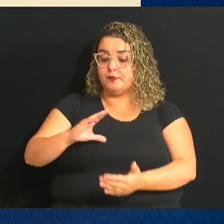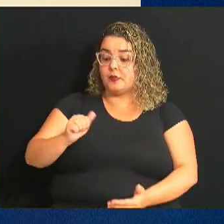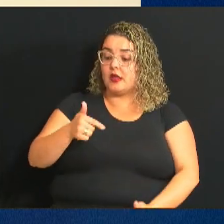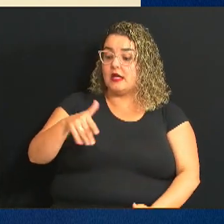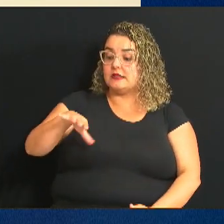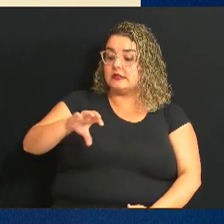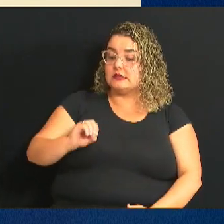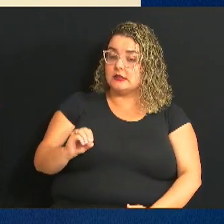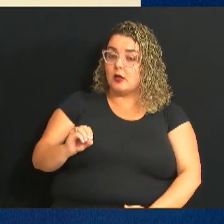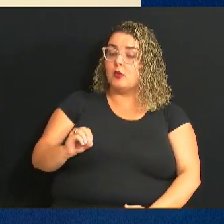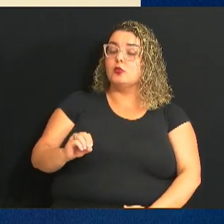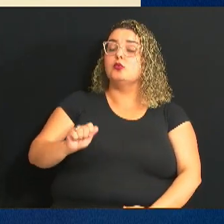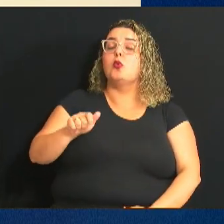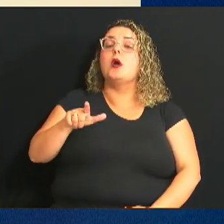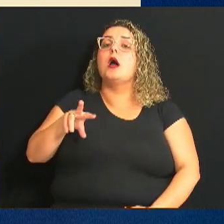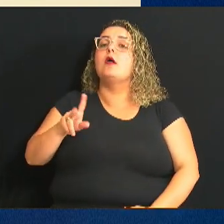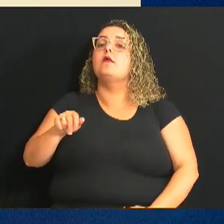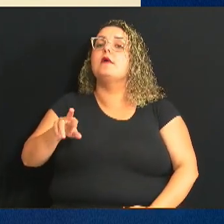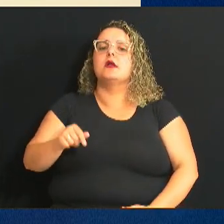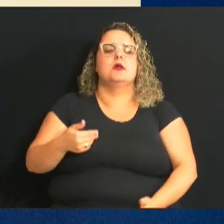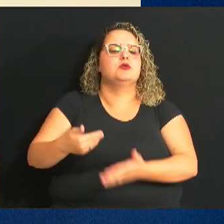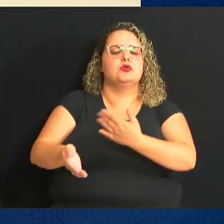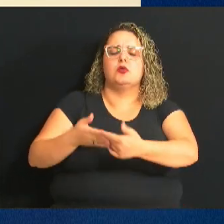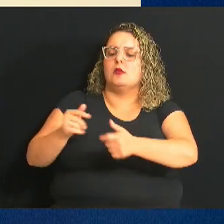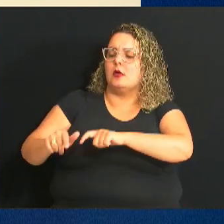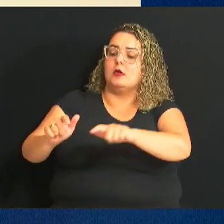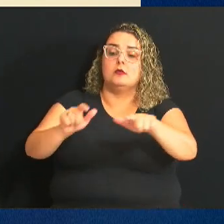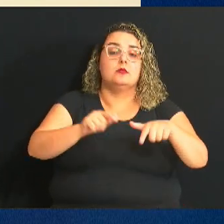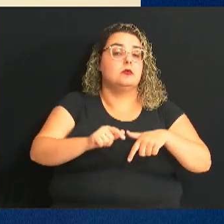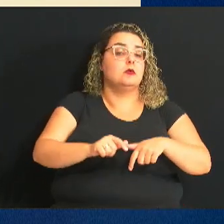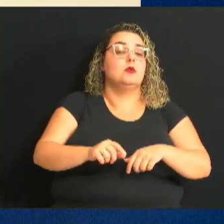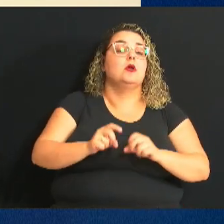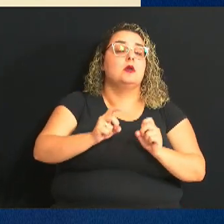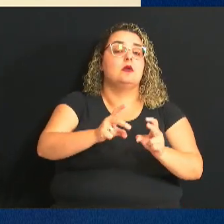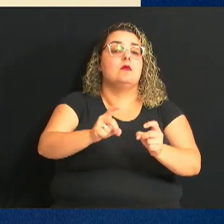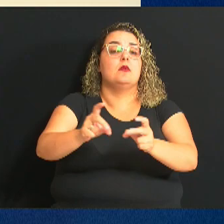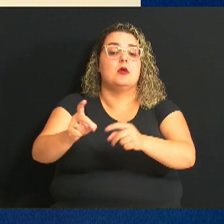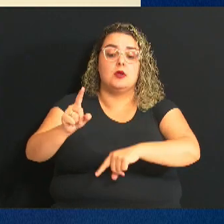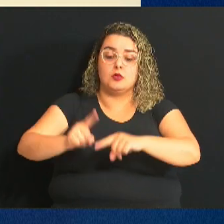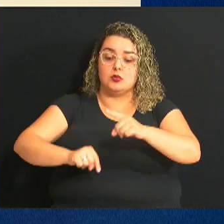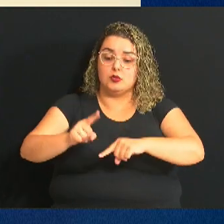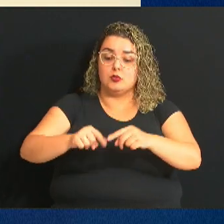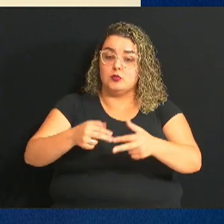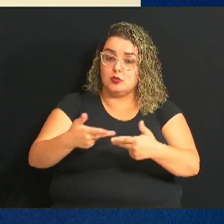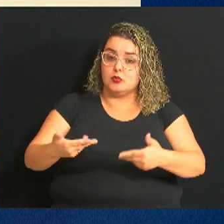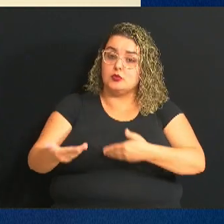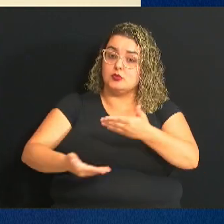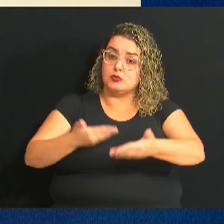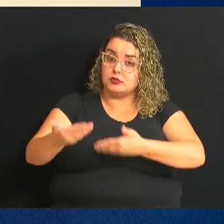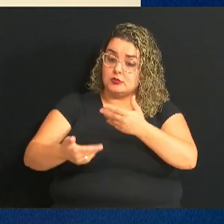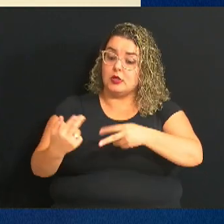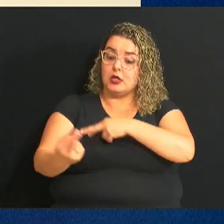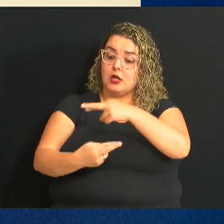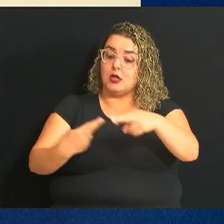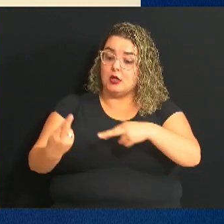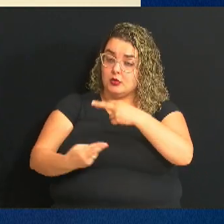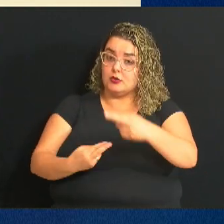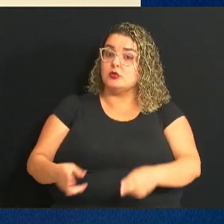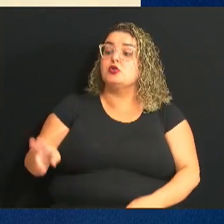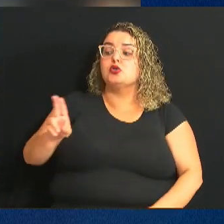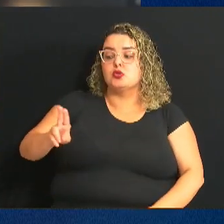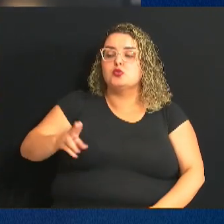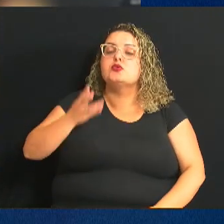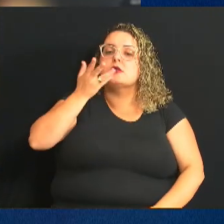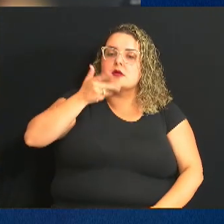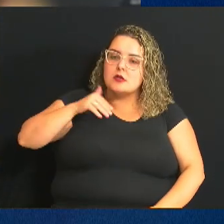qualquer estabelecimento de Campinas que comercialize produtos ou serviços relacionados à exploração do trabalho